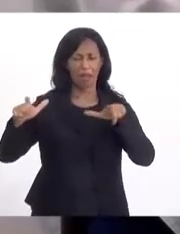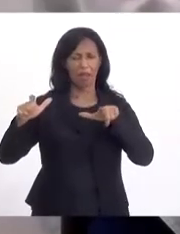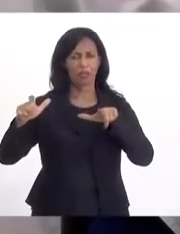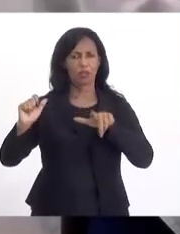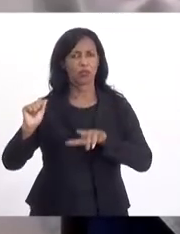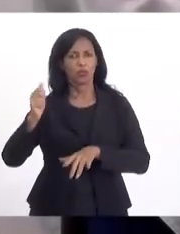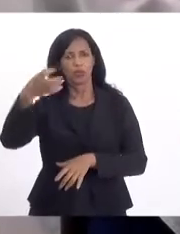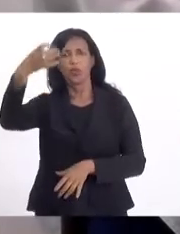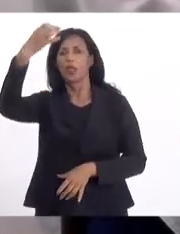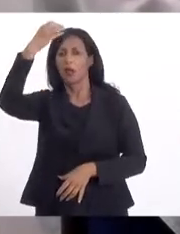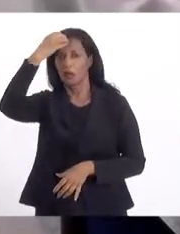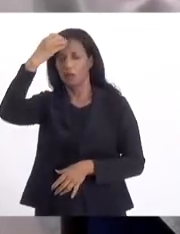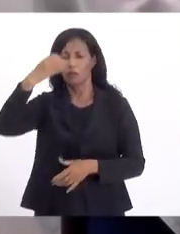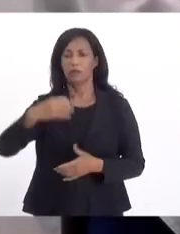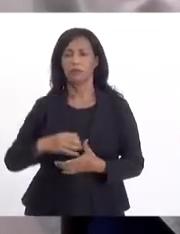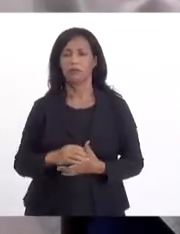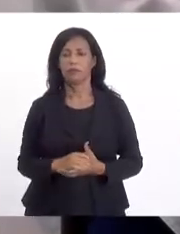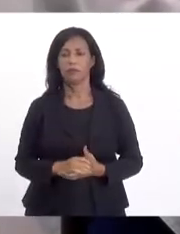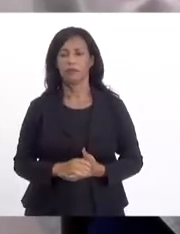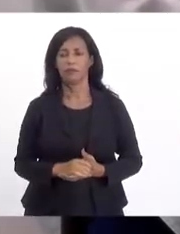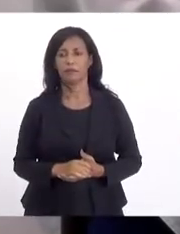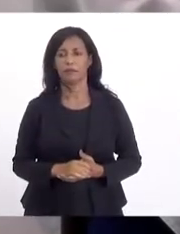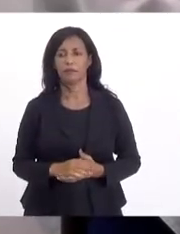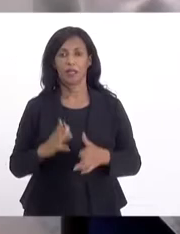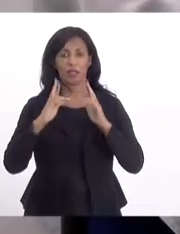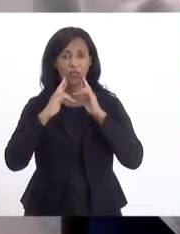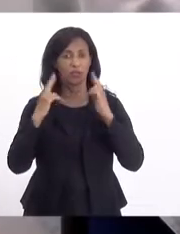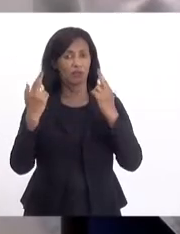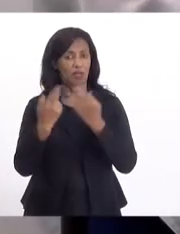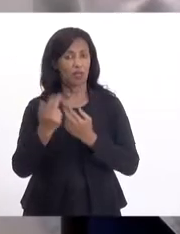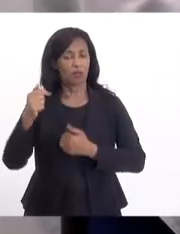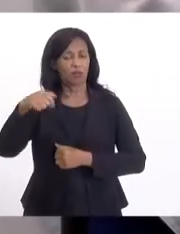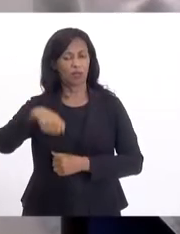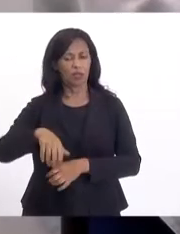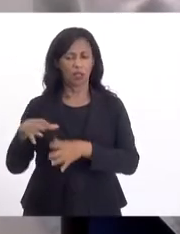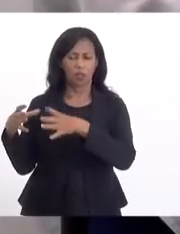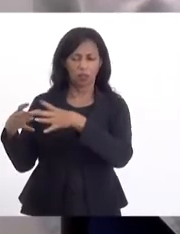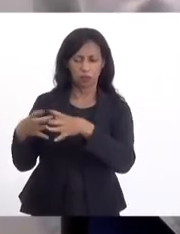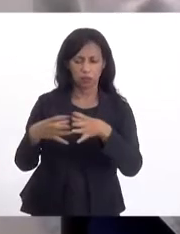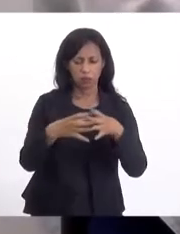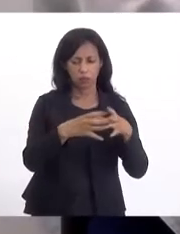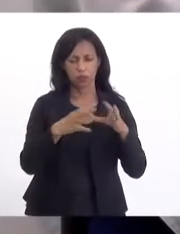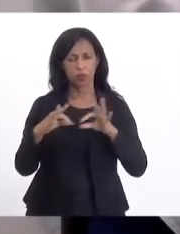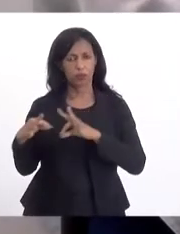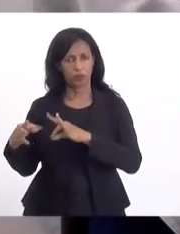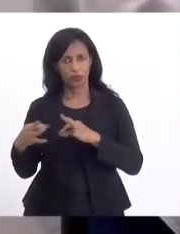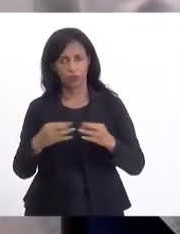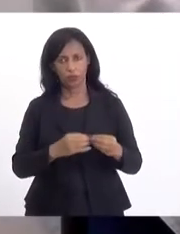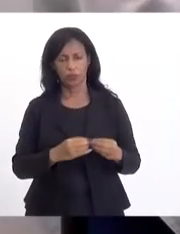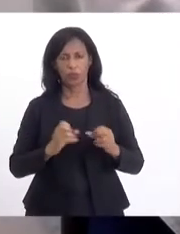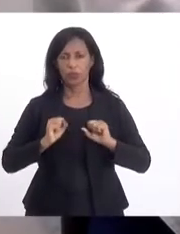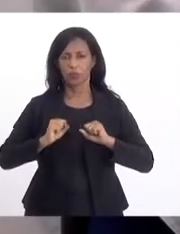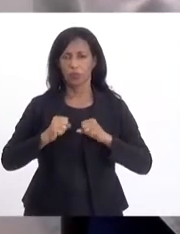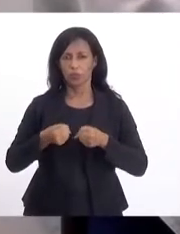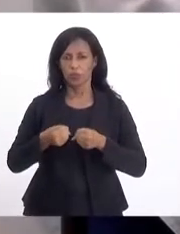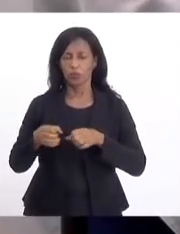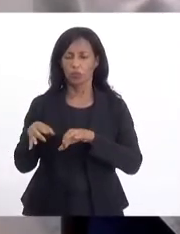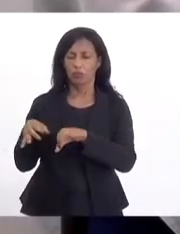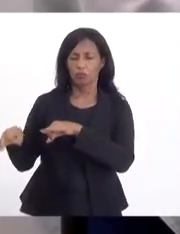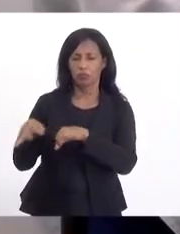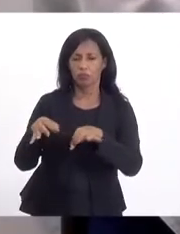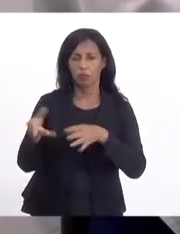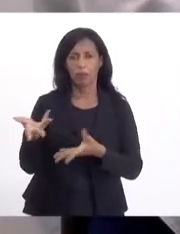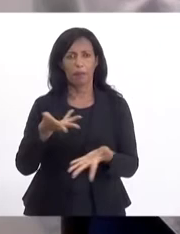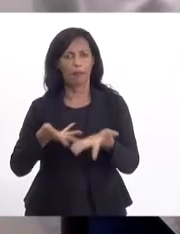Angra. Né? A gente faz reuniões aqui nas nossas comissões todas, um esforço hercúleo para